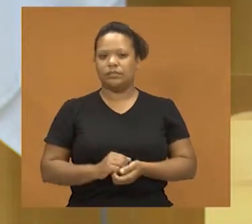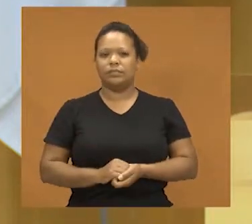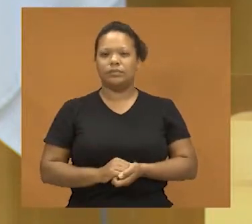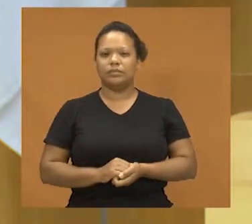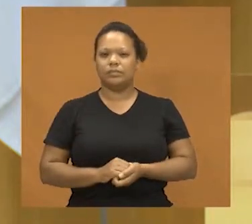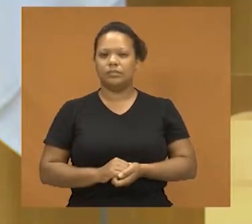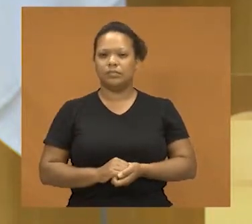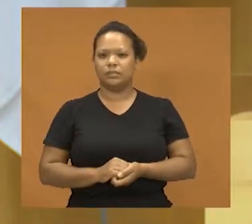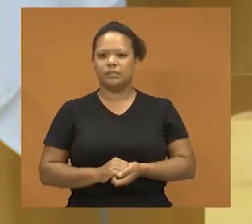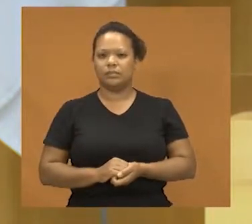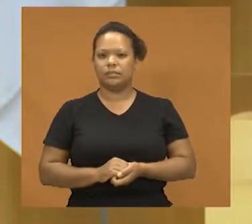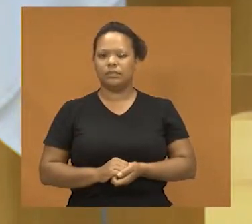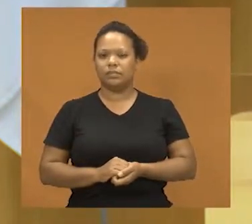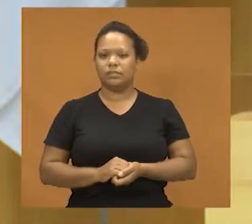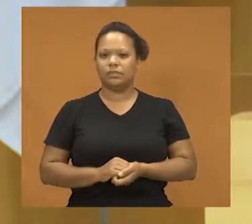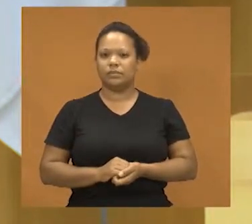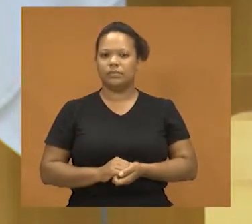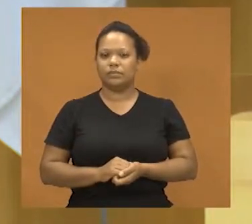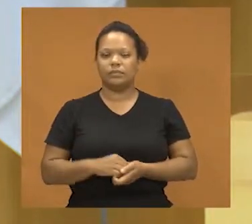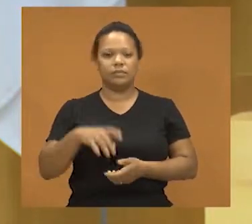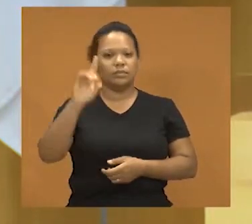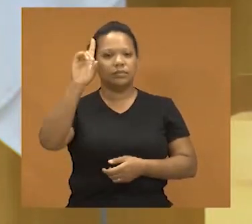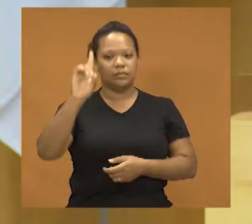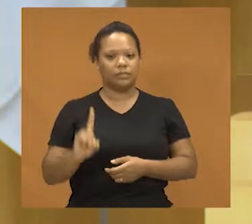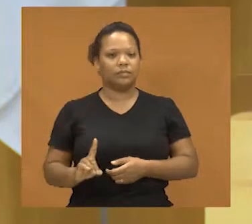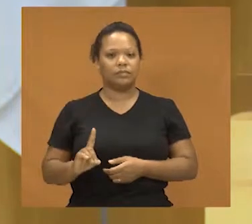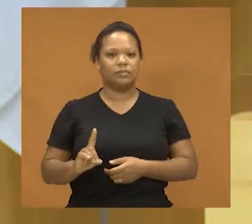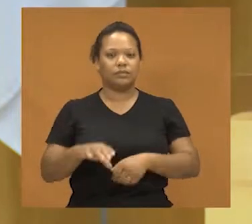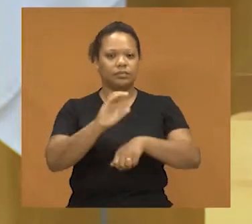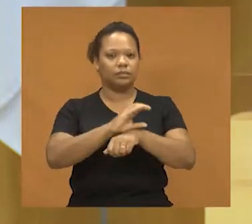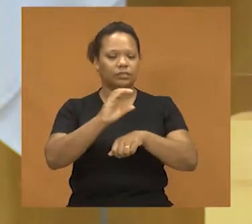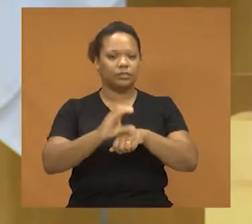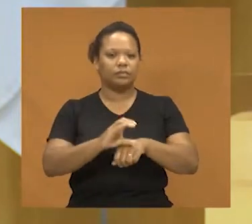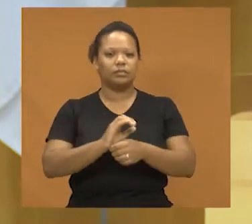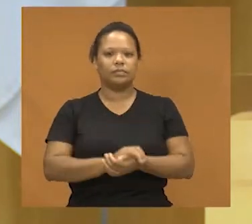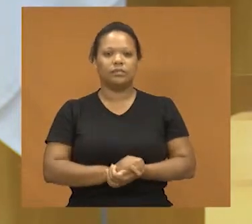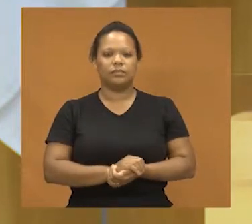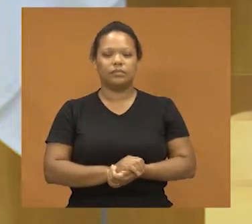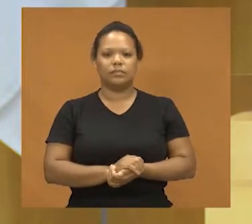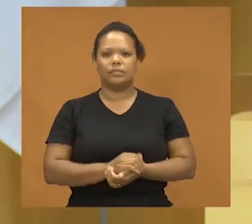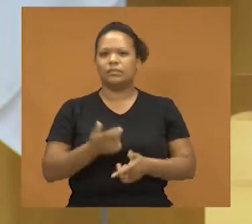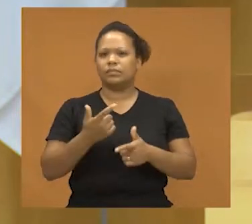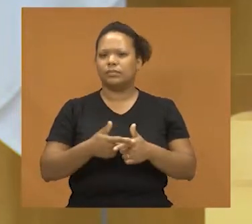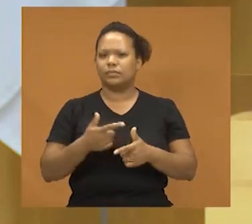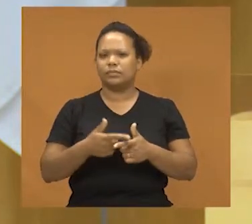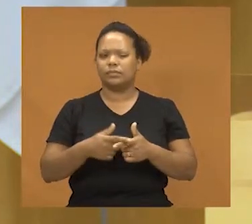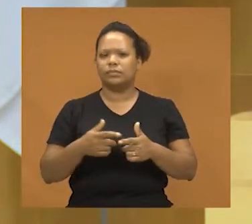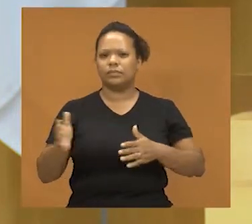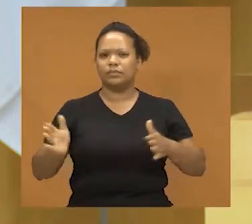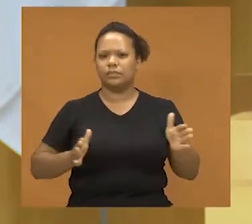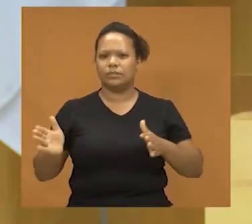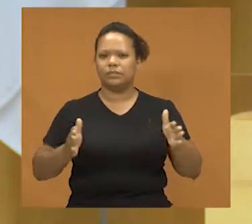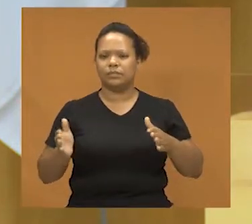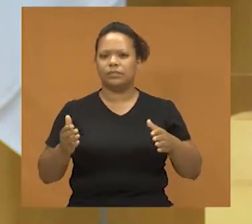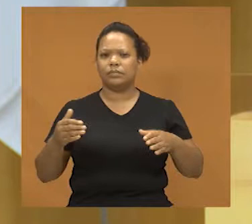é em função do direito de ir e vir. Tá? O problema de acessibilidade das